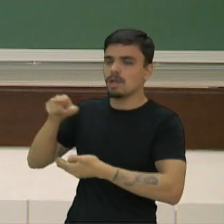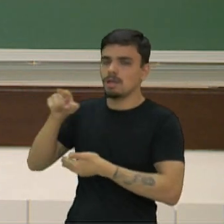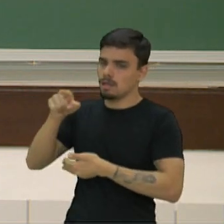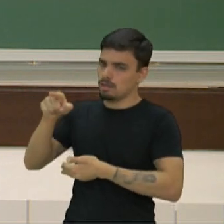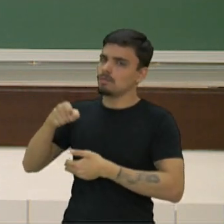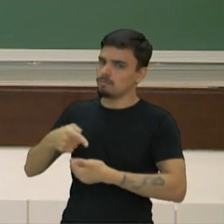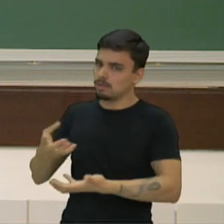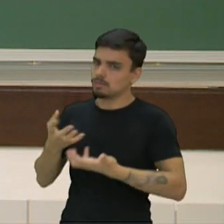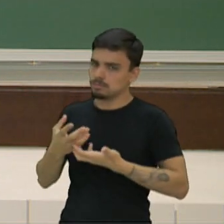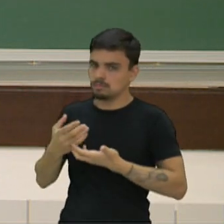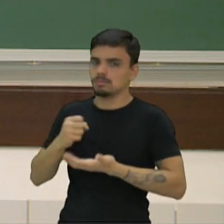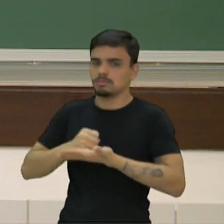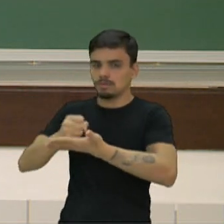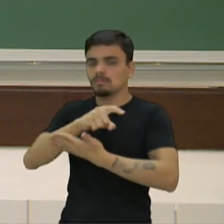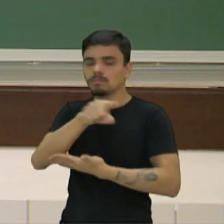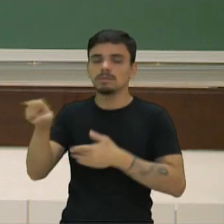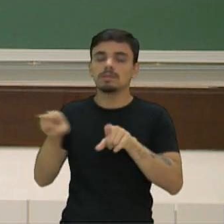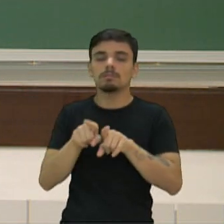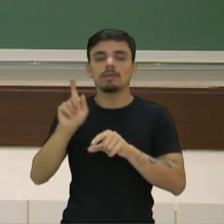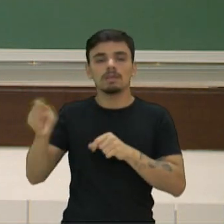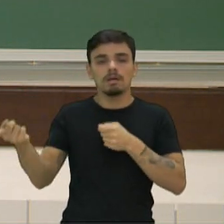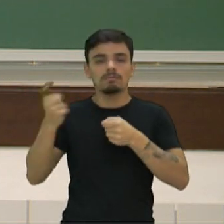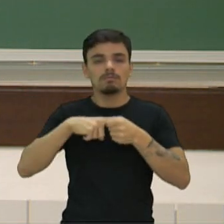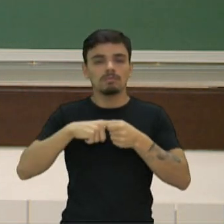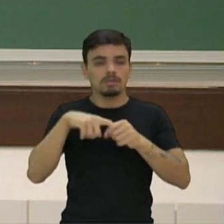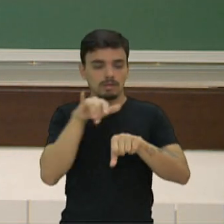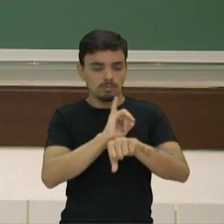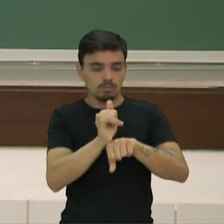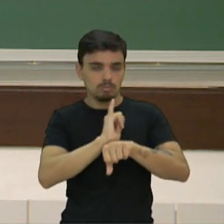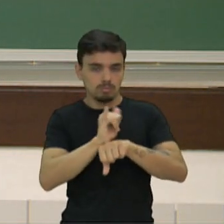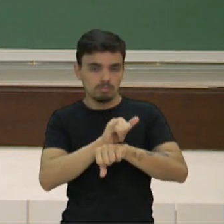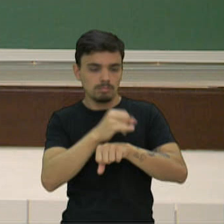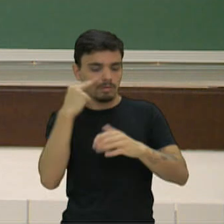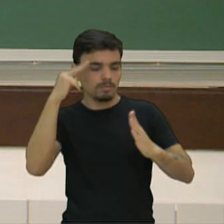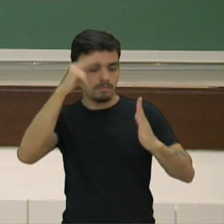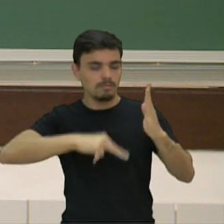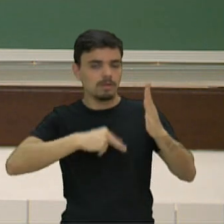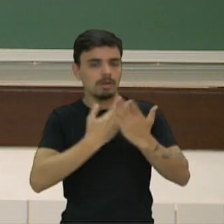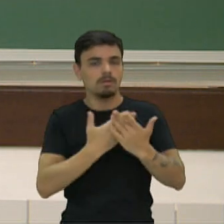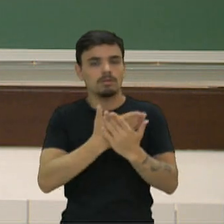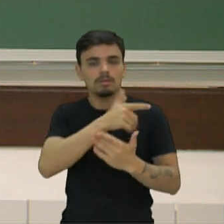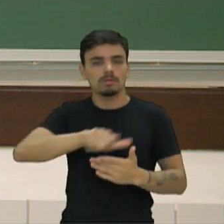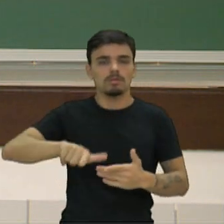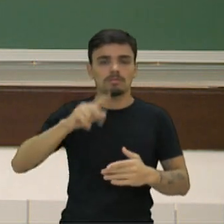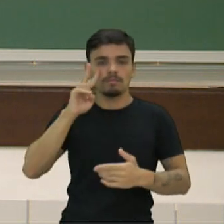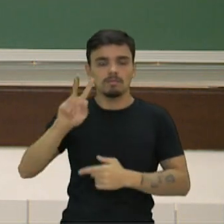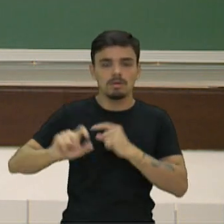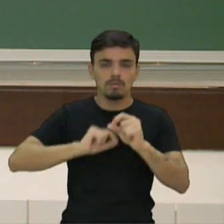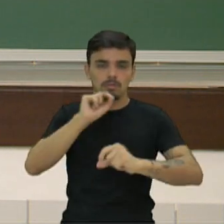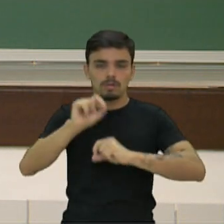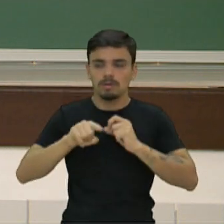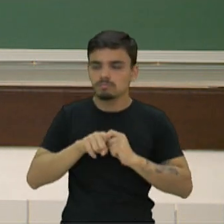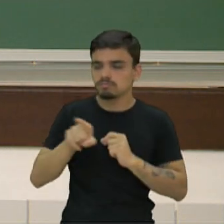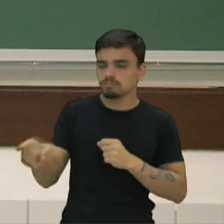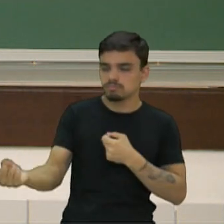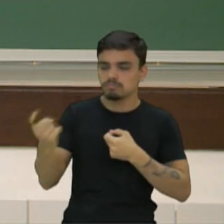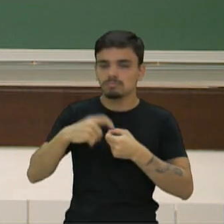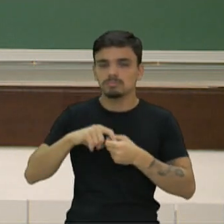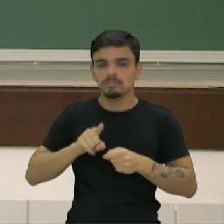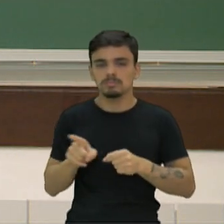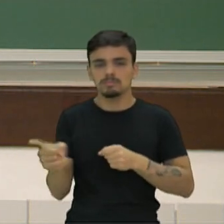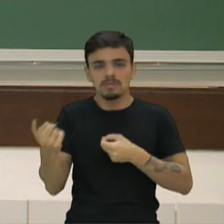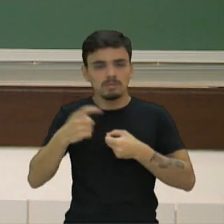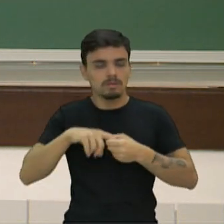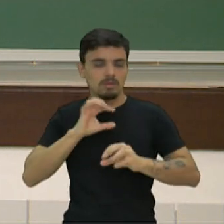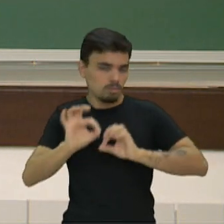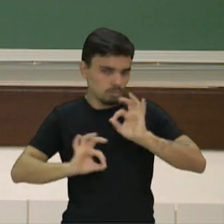te ajudar. Também você pode voltar no YouTube, acessar essa aula, rever pontos, ir, voltar,